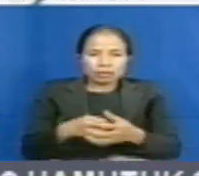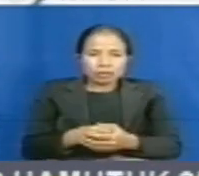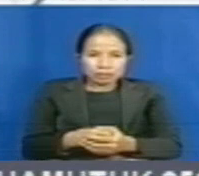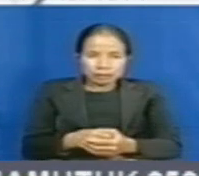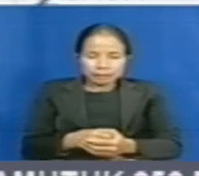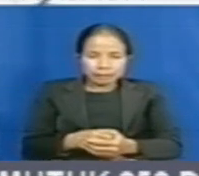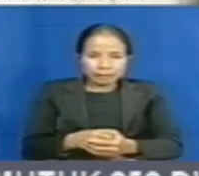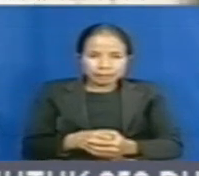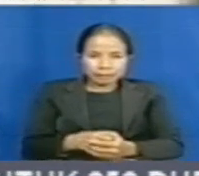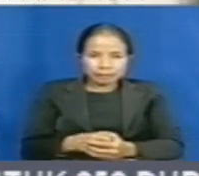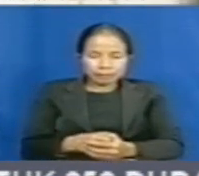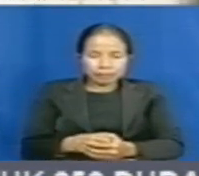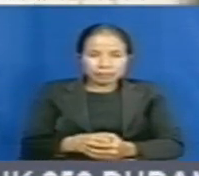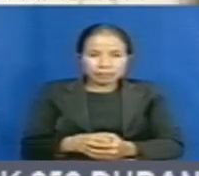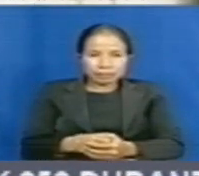durante lockdown.